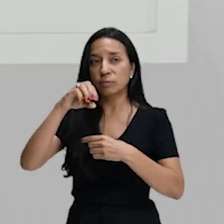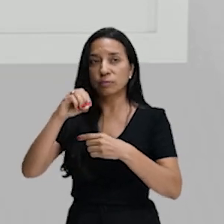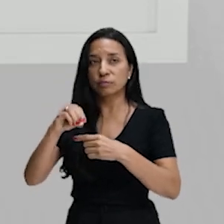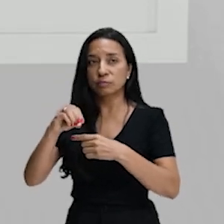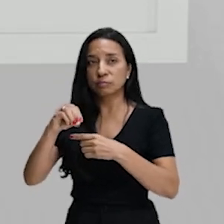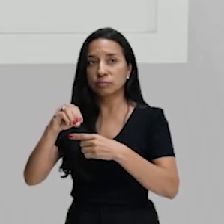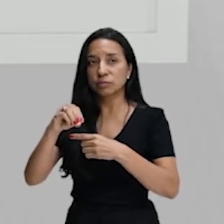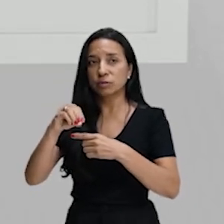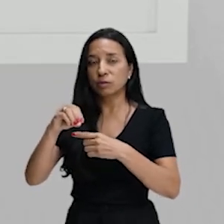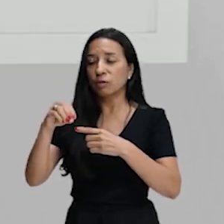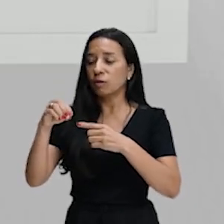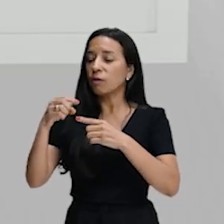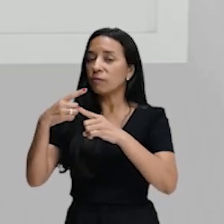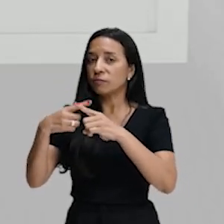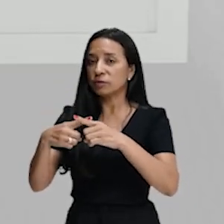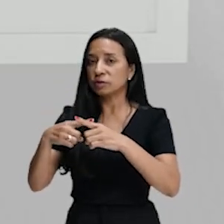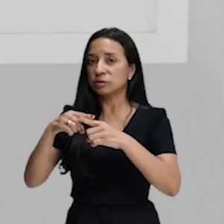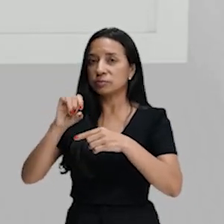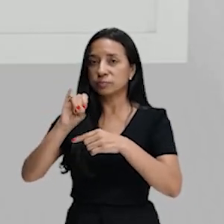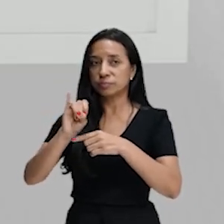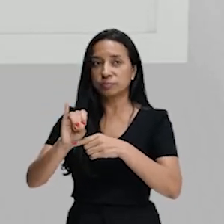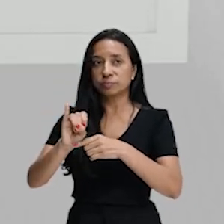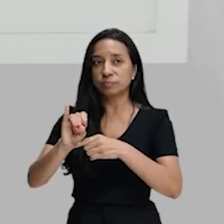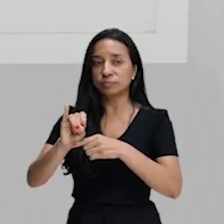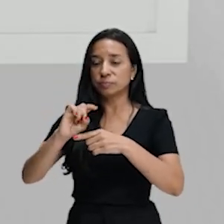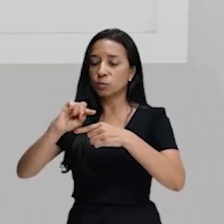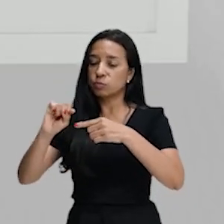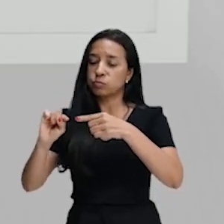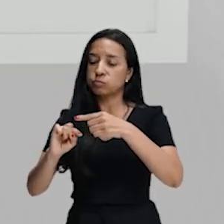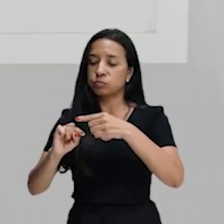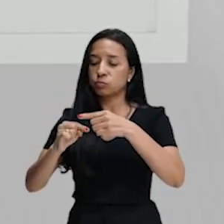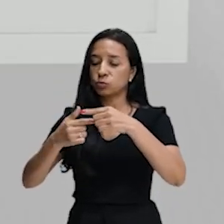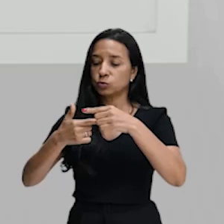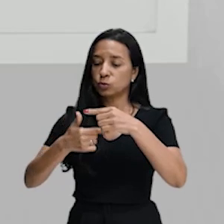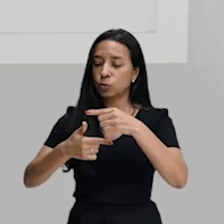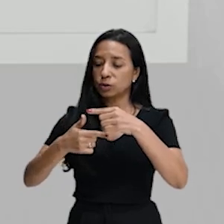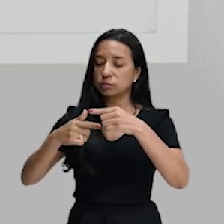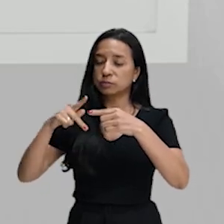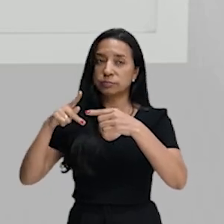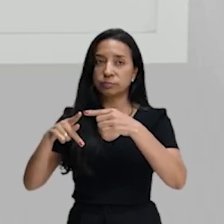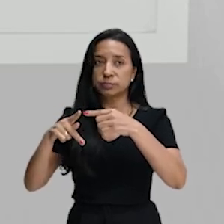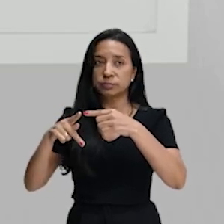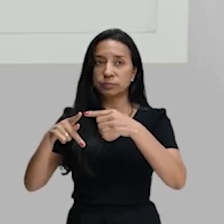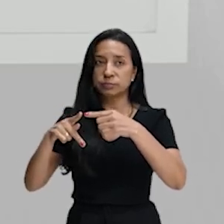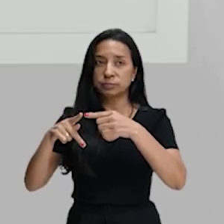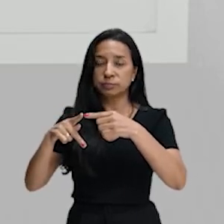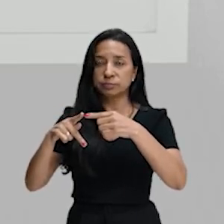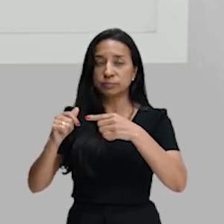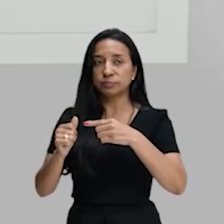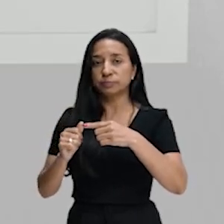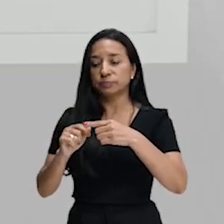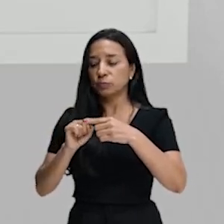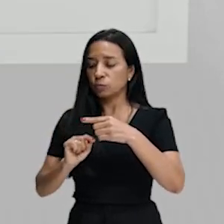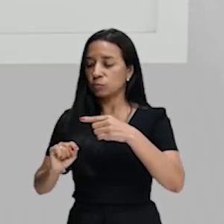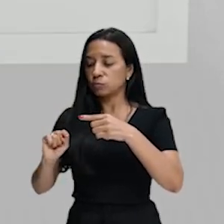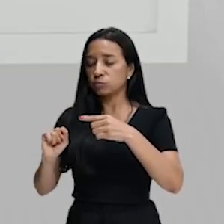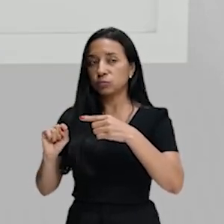ao ponto P. Então, ele é D mais 2D. Ele é 3D. Certo?